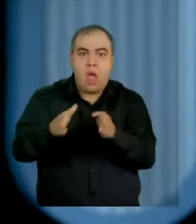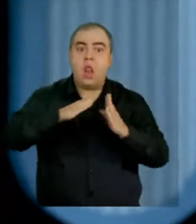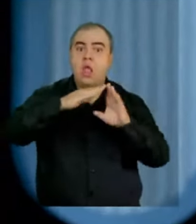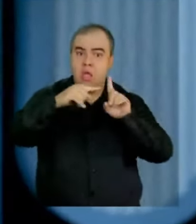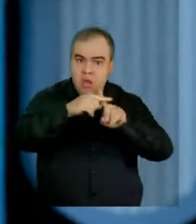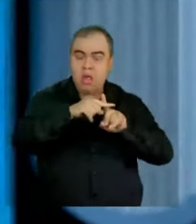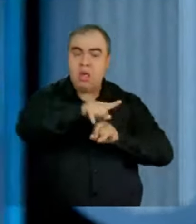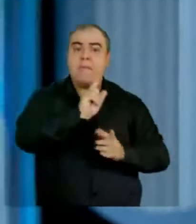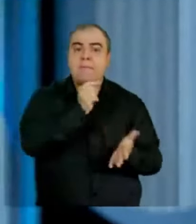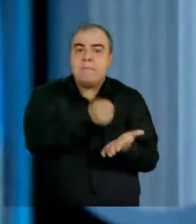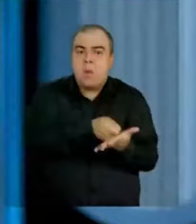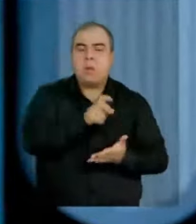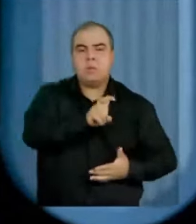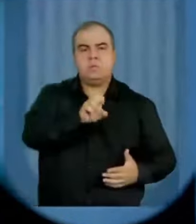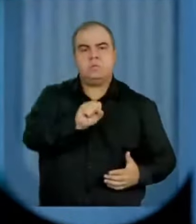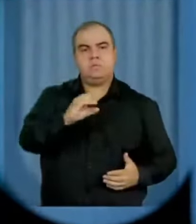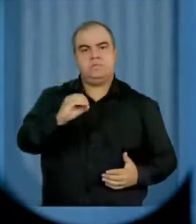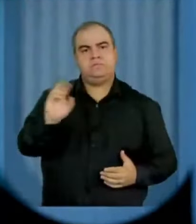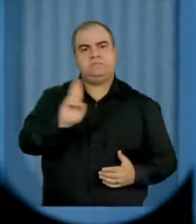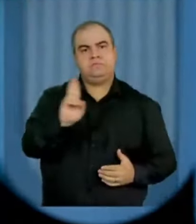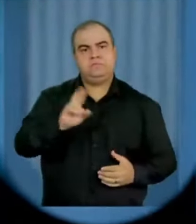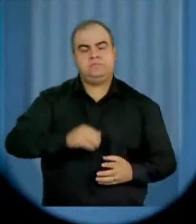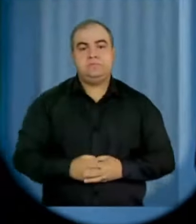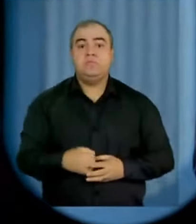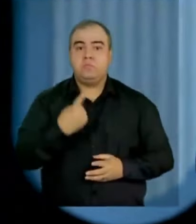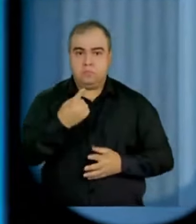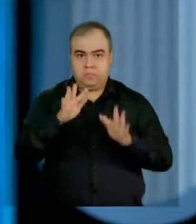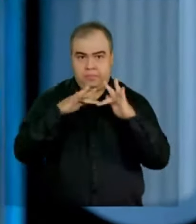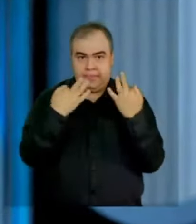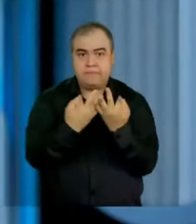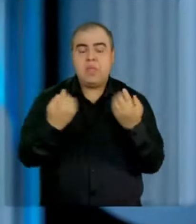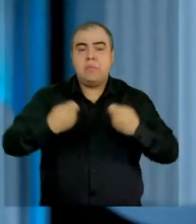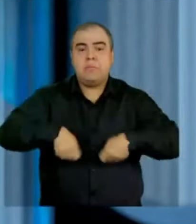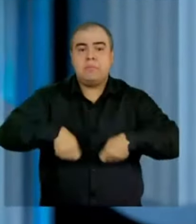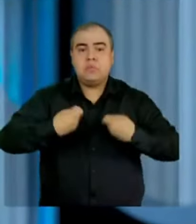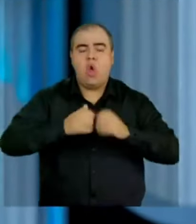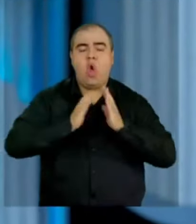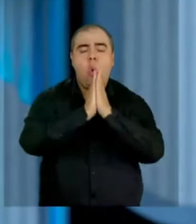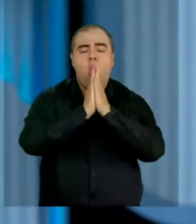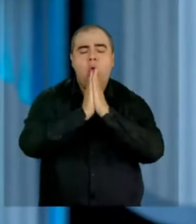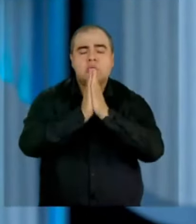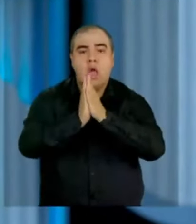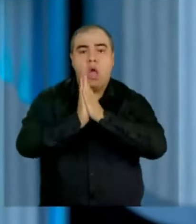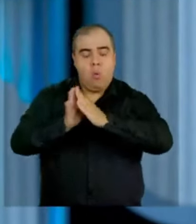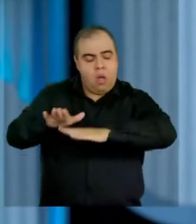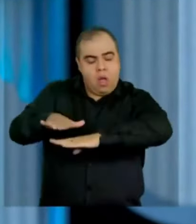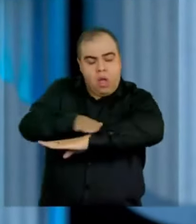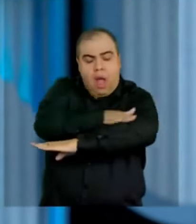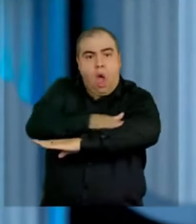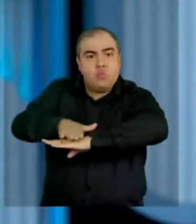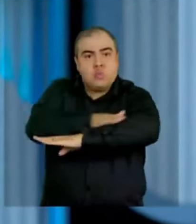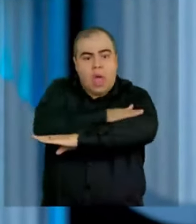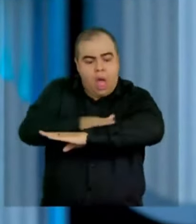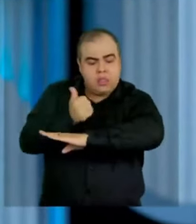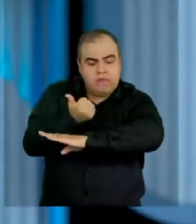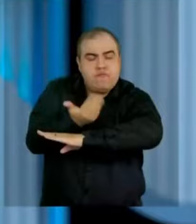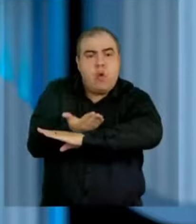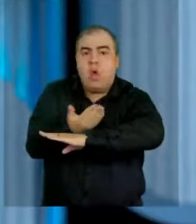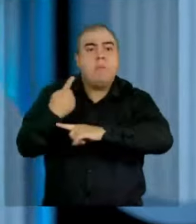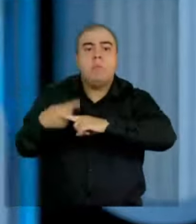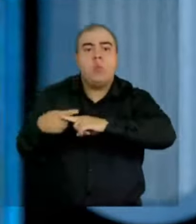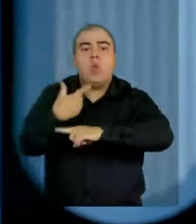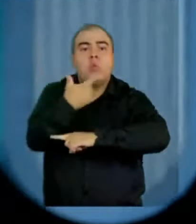São Miguel de uma família que teve que fazer a oração de corpo presente na calçada do cemitério porque não tinha dinheiro para pagar a